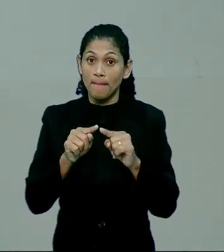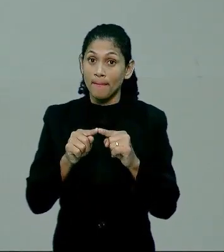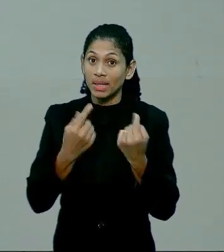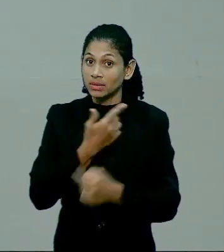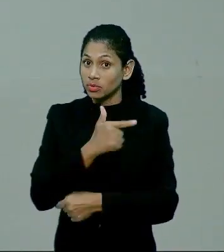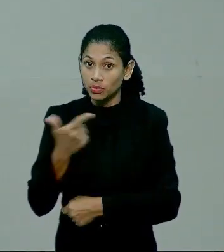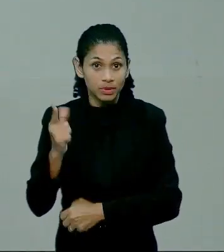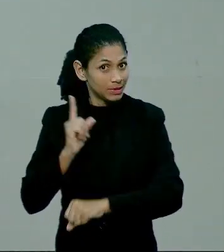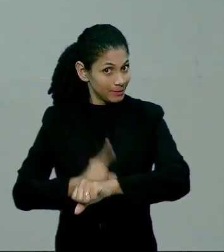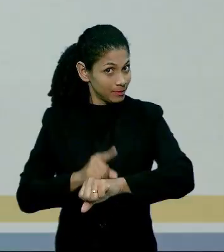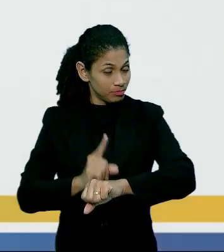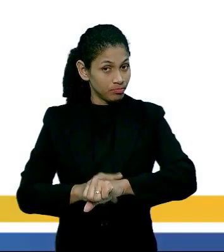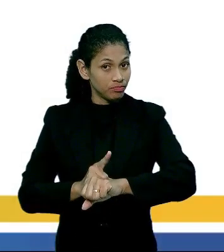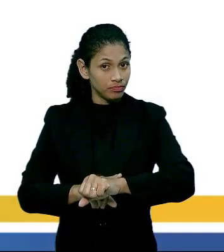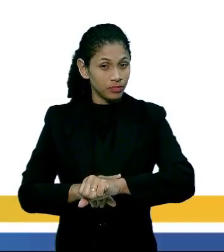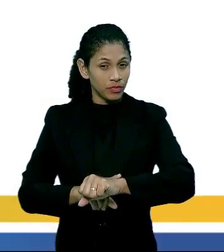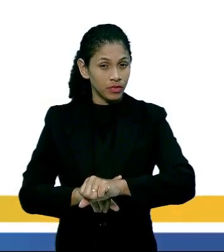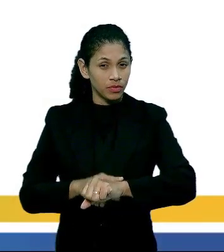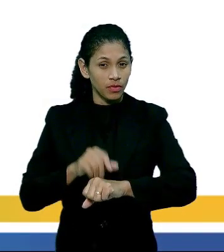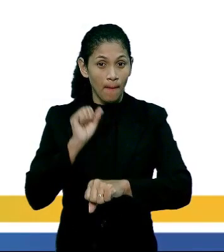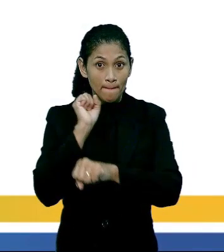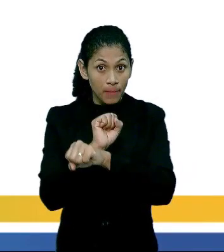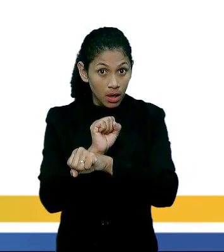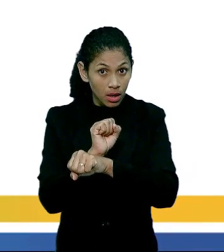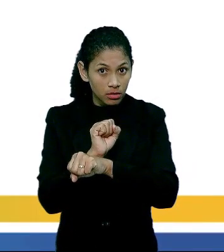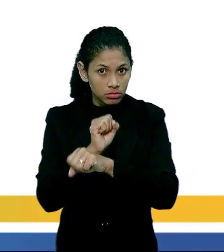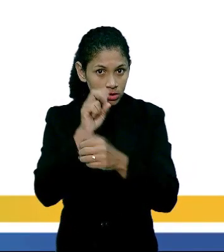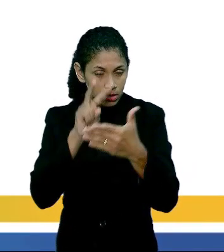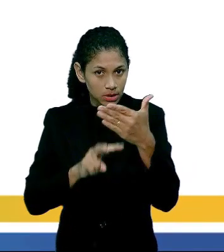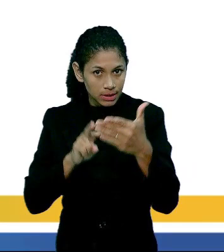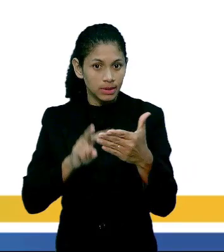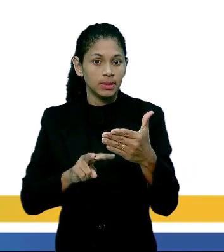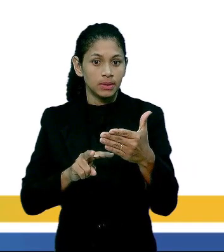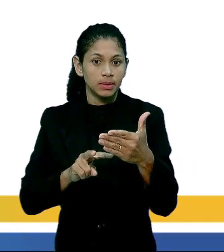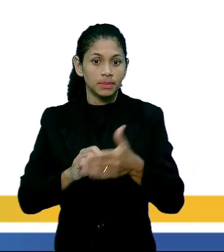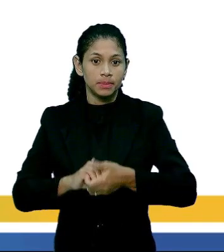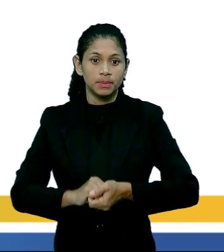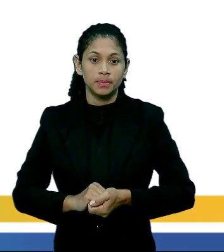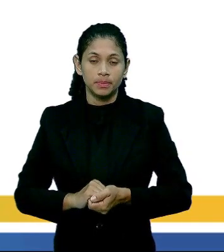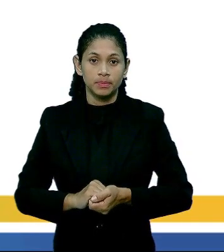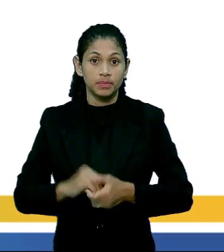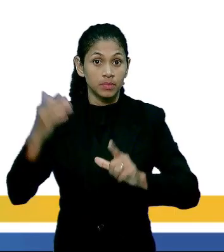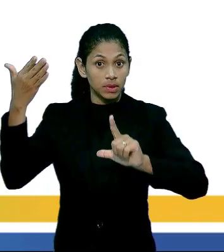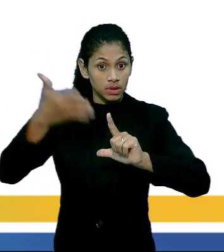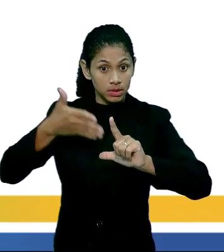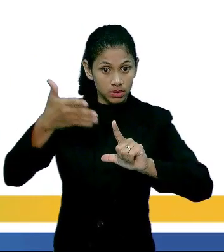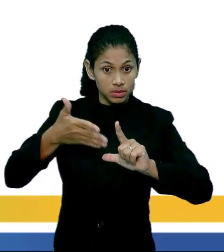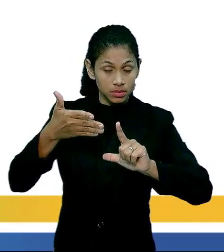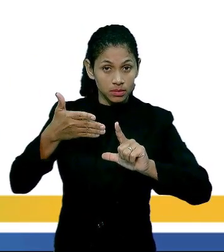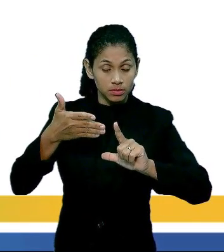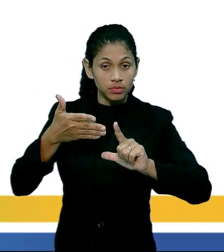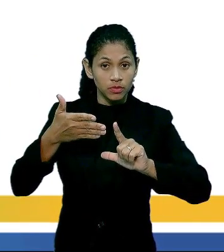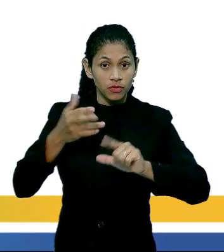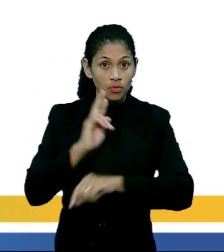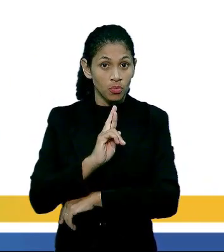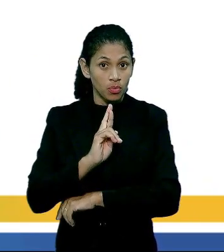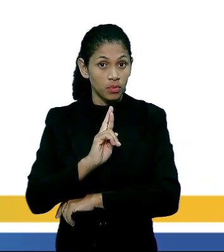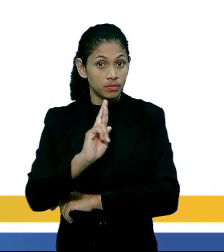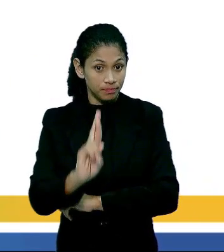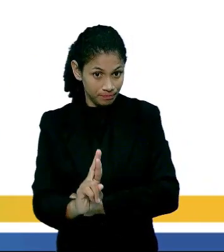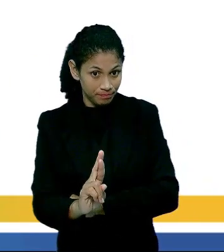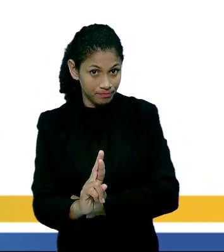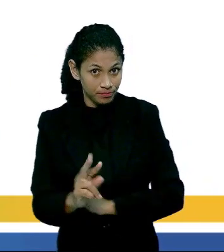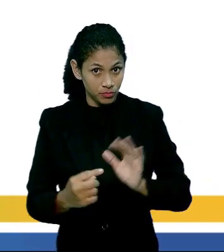tempo, eu já vou dar um tempinho para vocês fazerem a leitura. Qualquer coisa, acessa a plataforma. Vou dar o gabarito, que é para